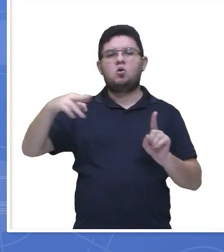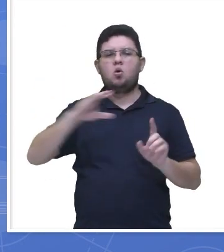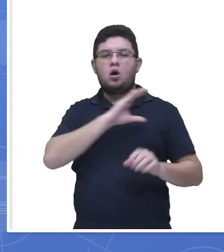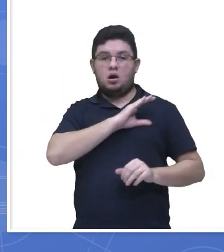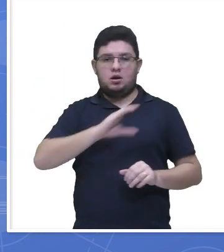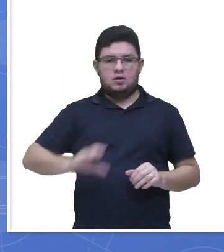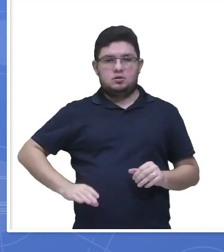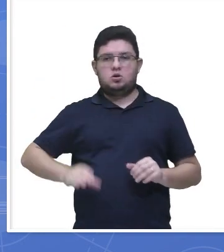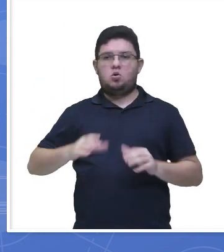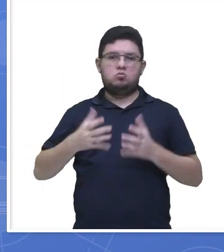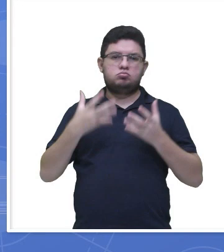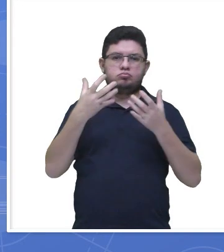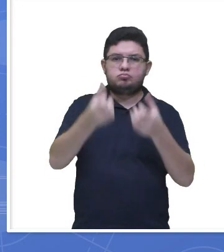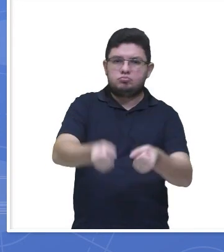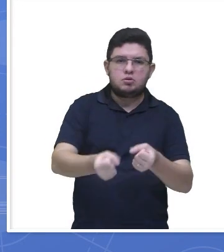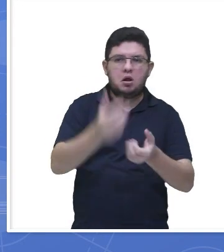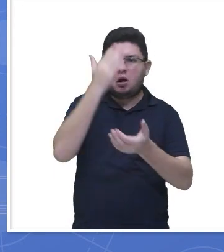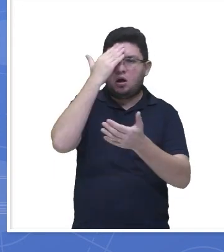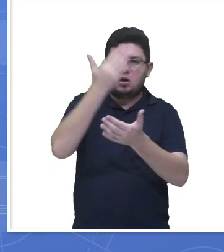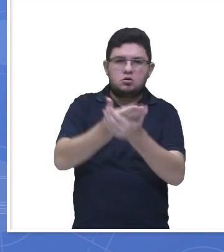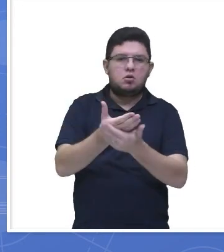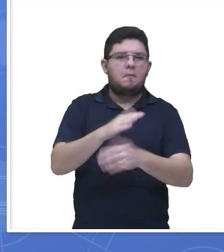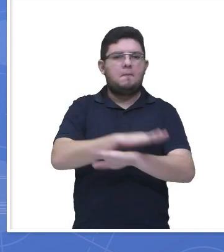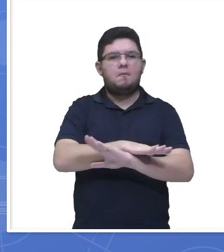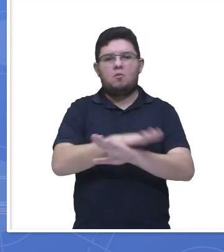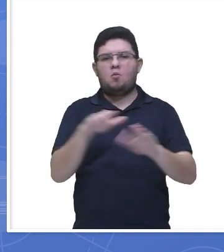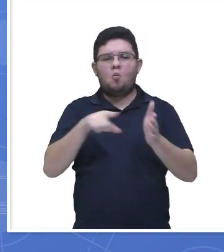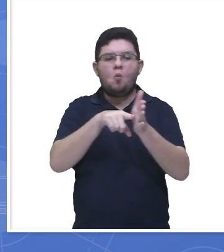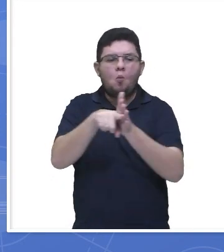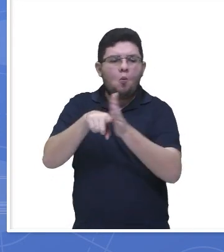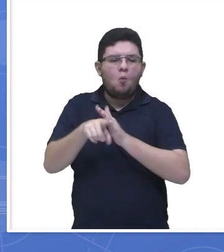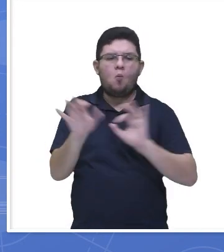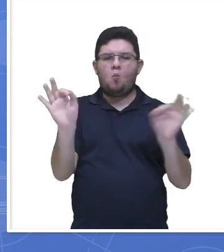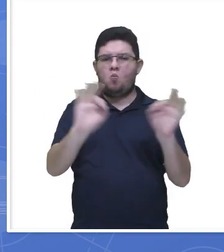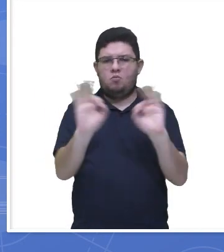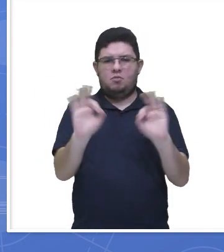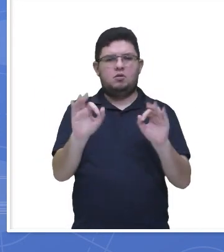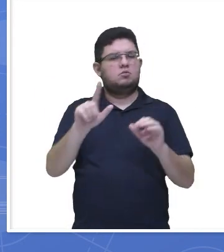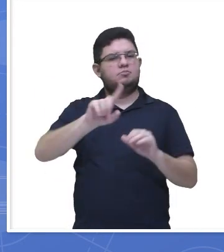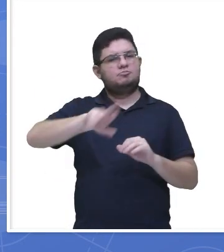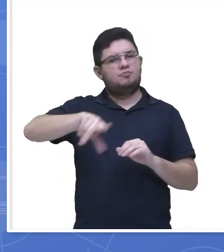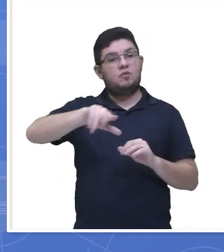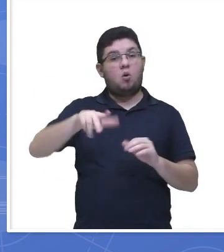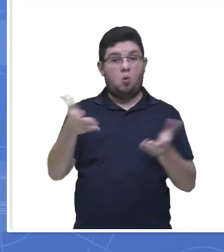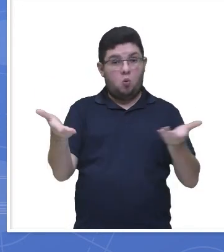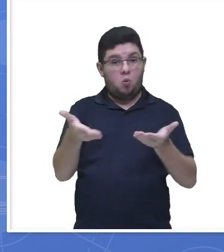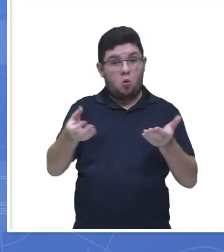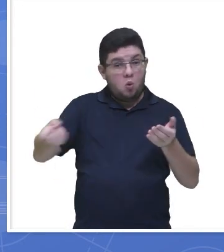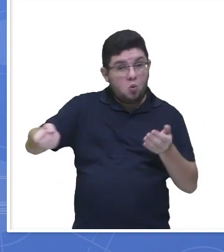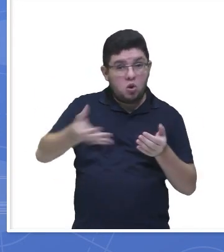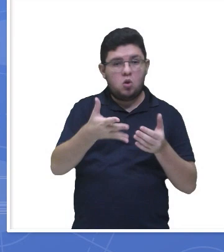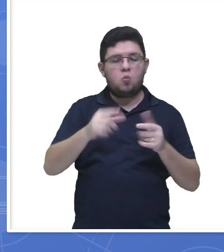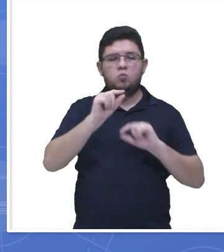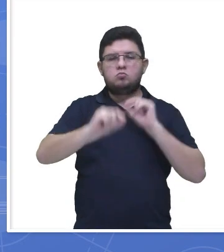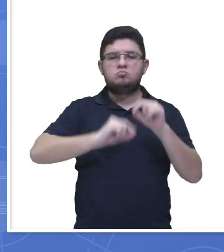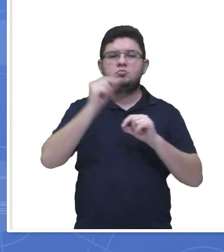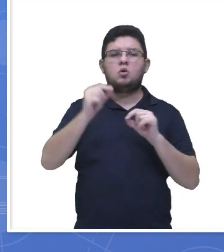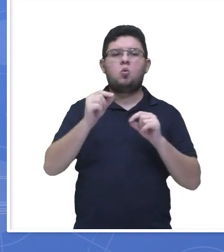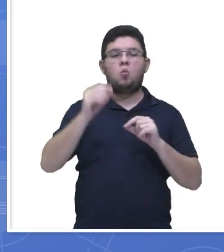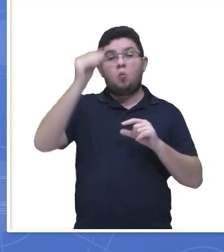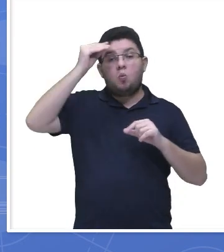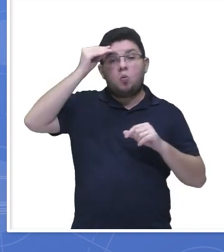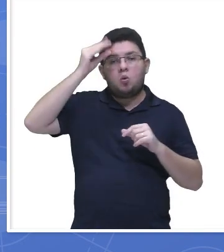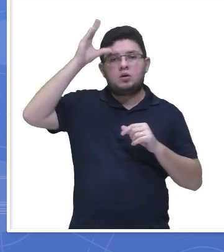a verdade de fé era o que determinava o nosso conhecimento, perfeito? Então, com esse tipo de